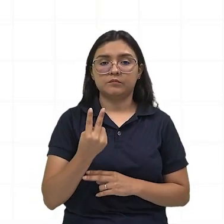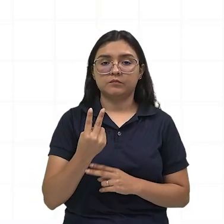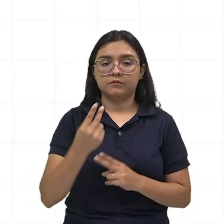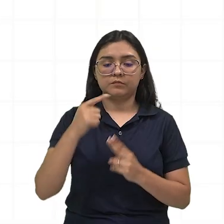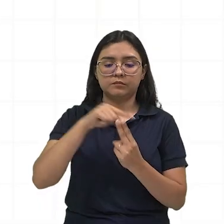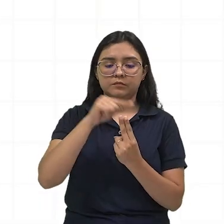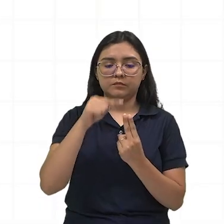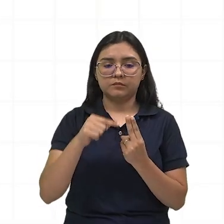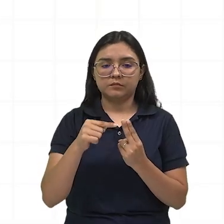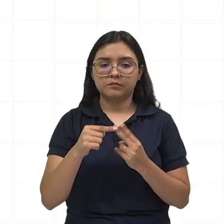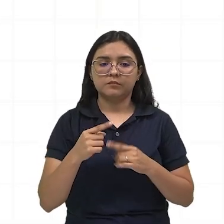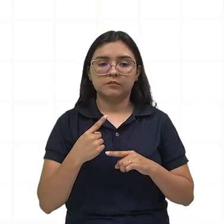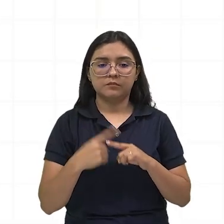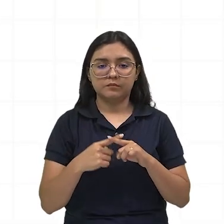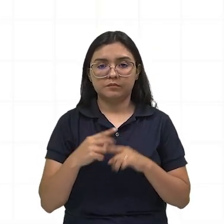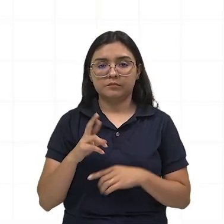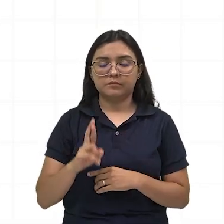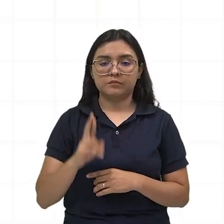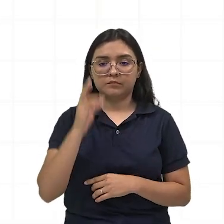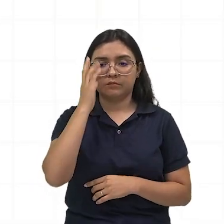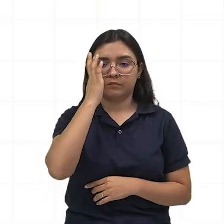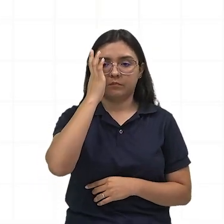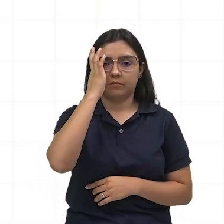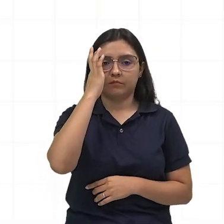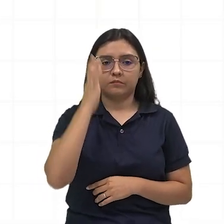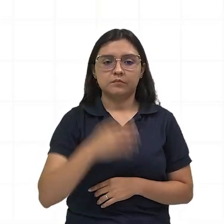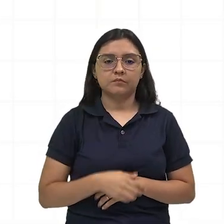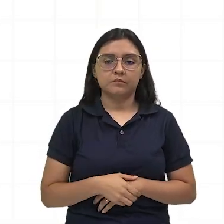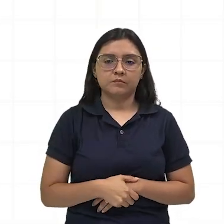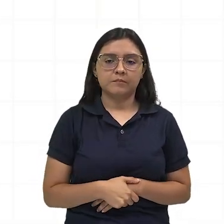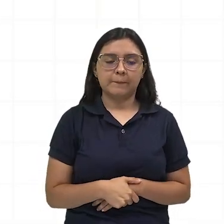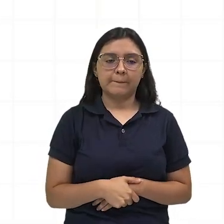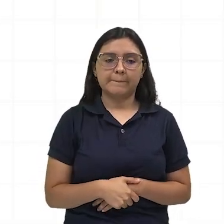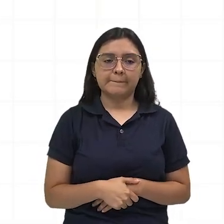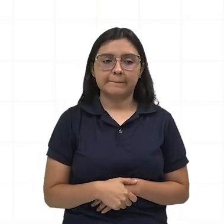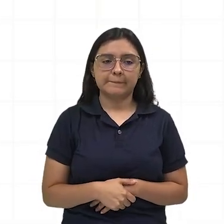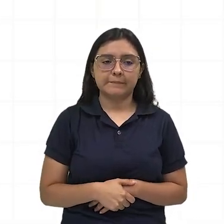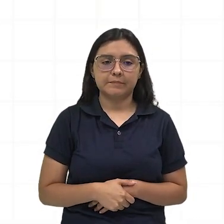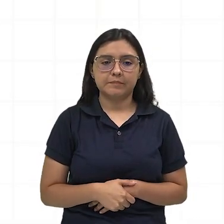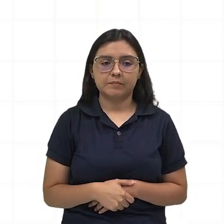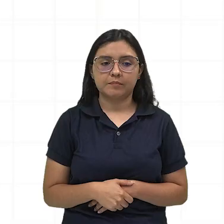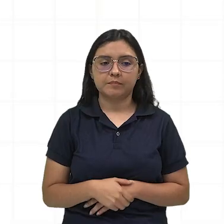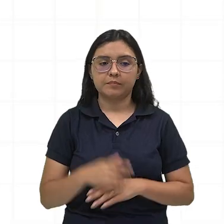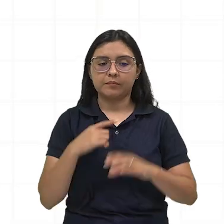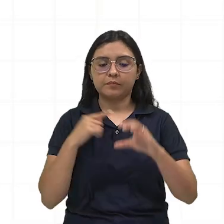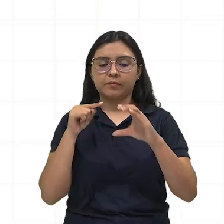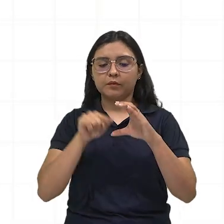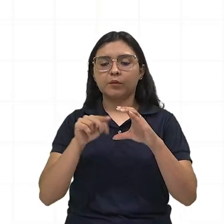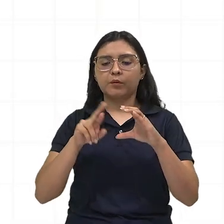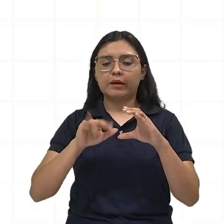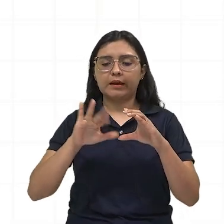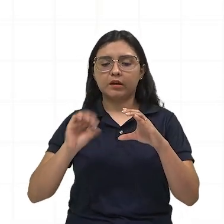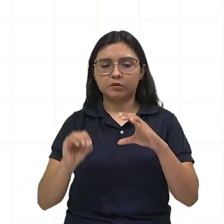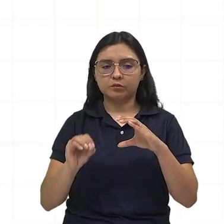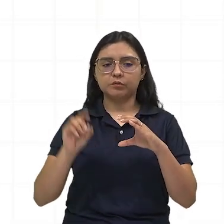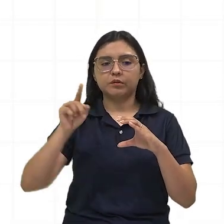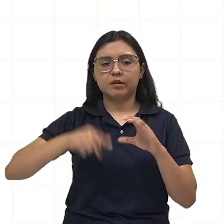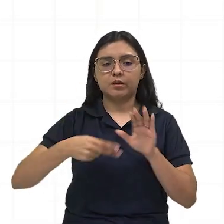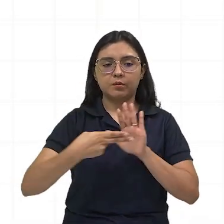2π vezes r, tá? Onde o raio